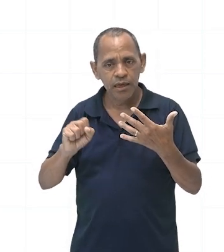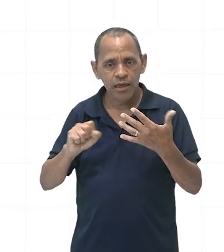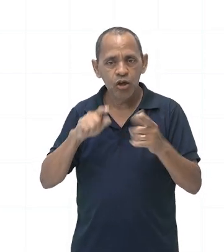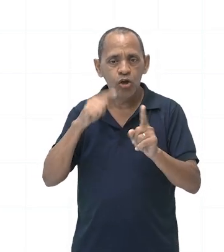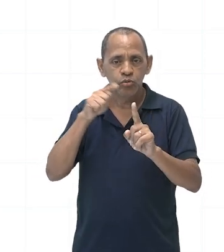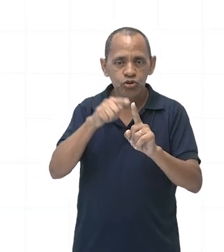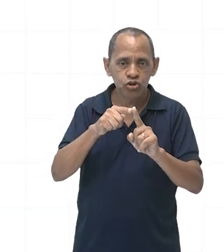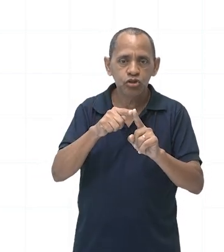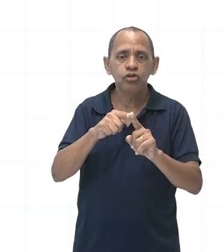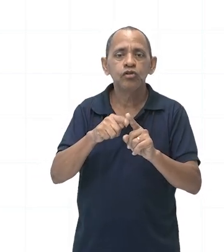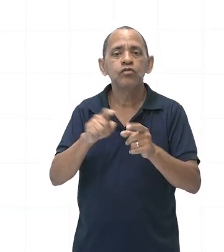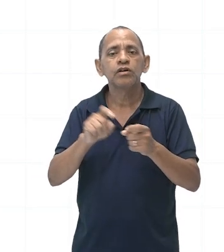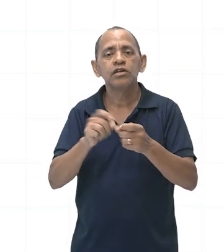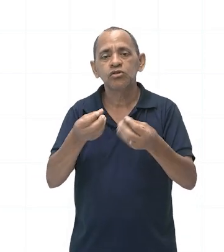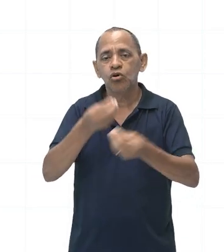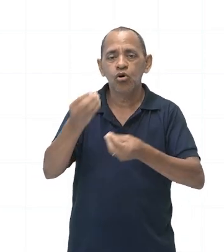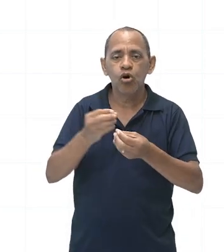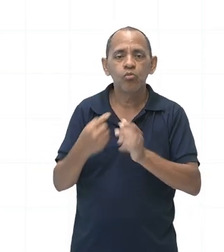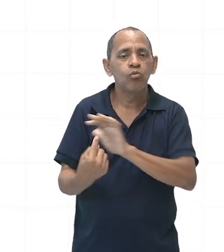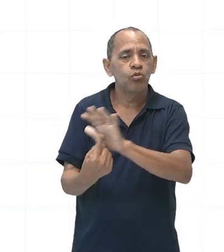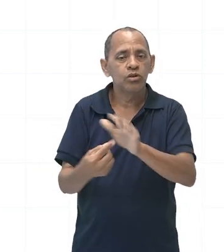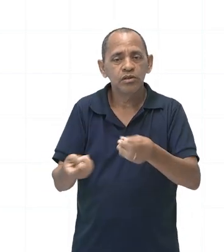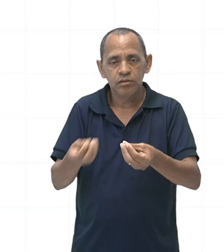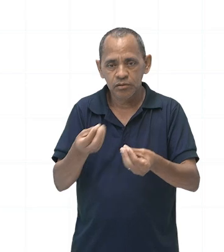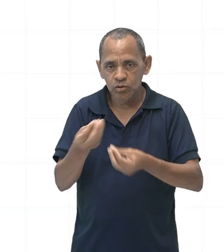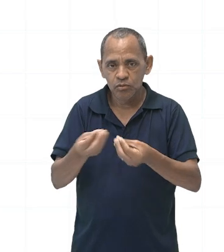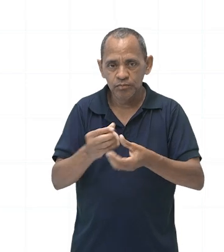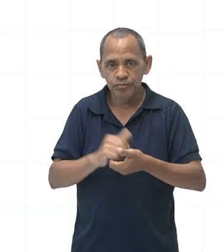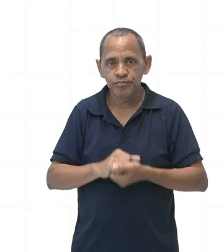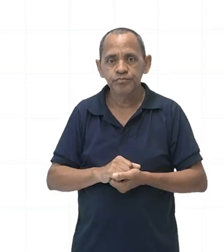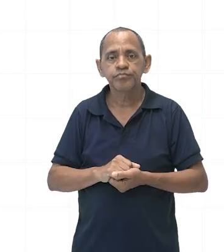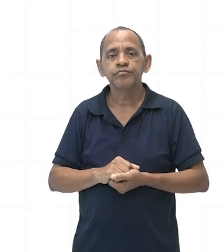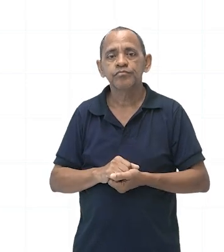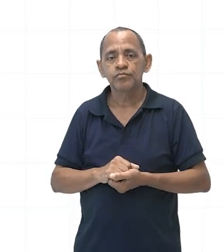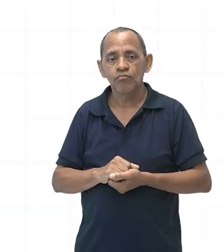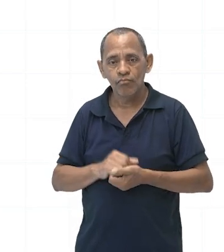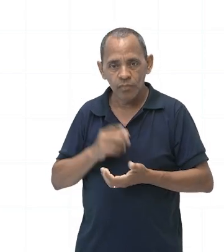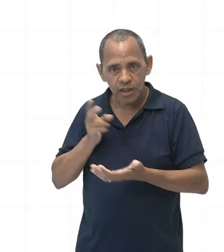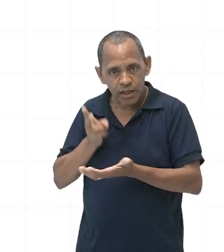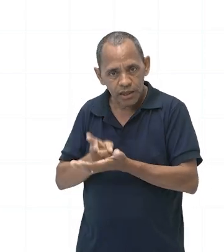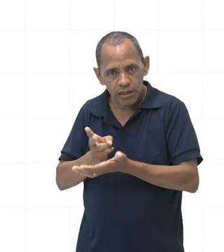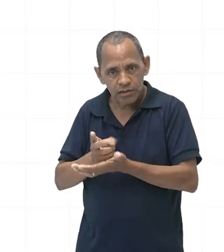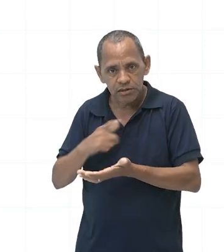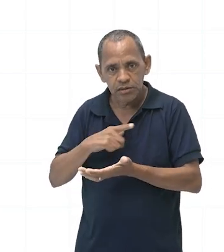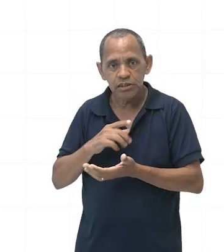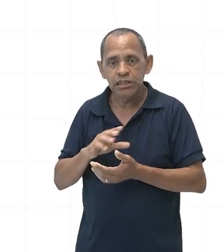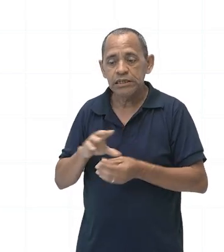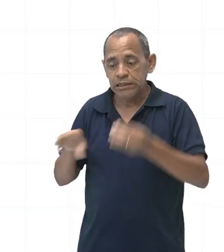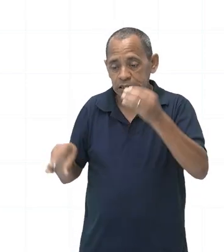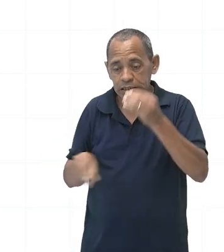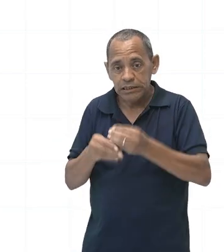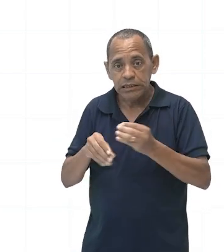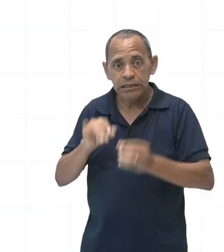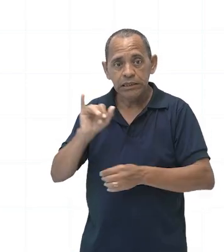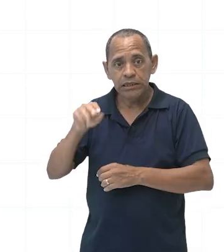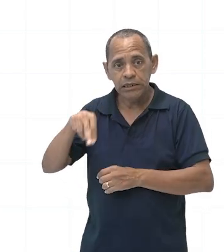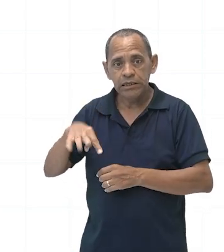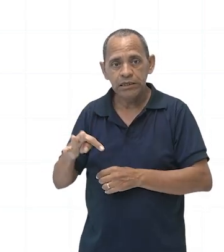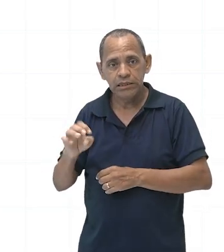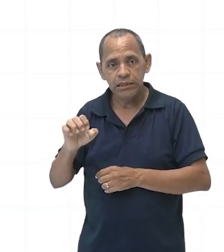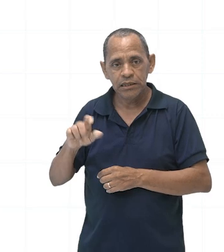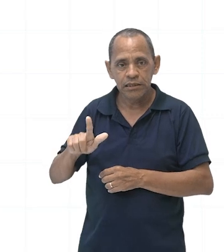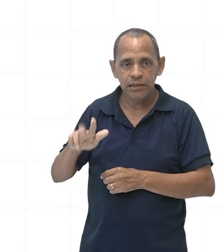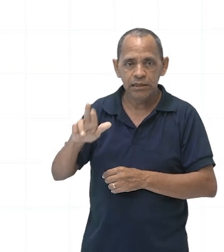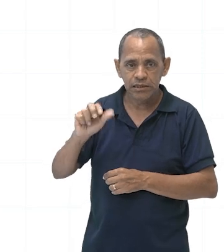ficasse apresentável. Na sequência, nós temos as integrantes, que vai introduzir uma oração que funciona como sujeito, como